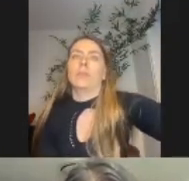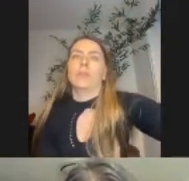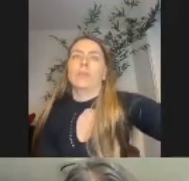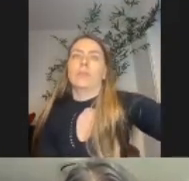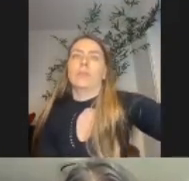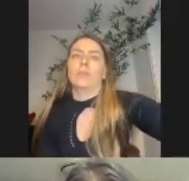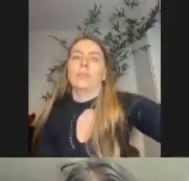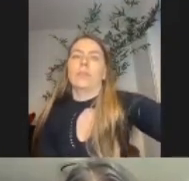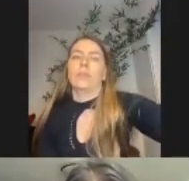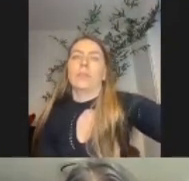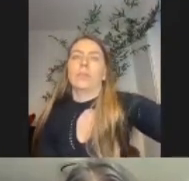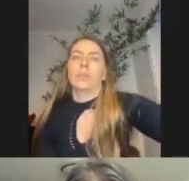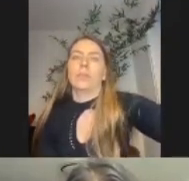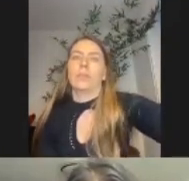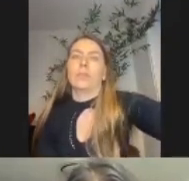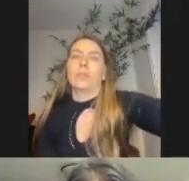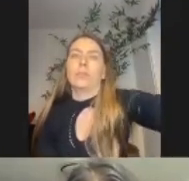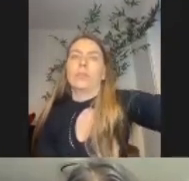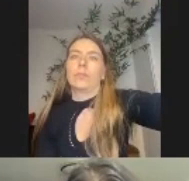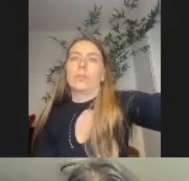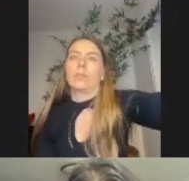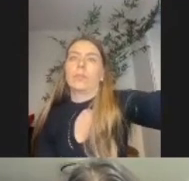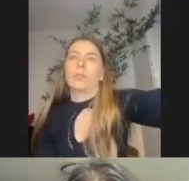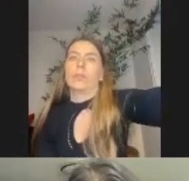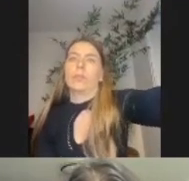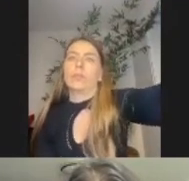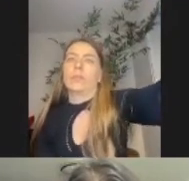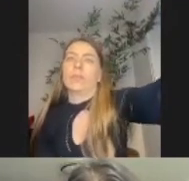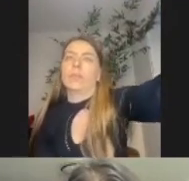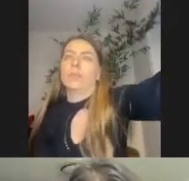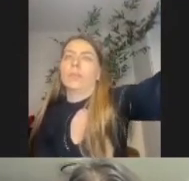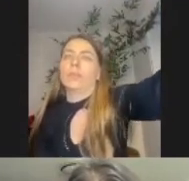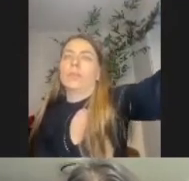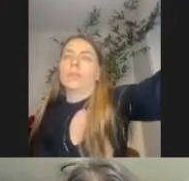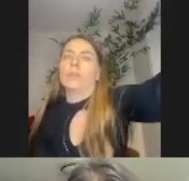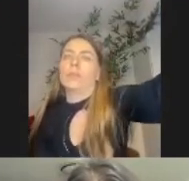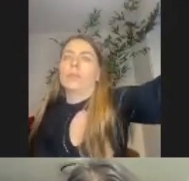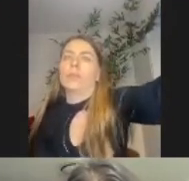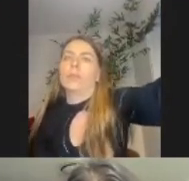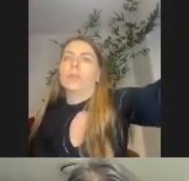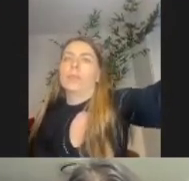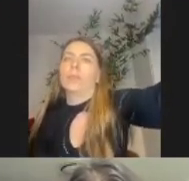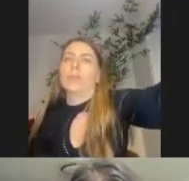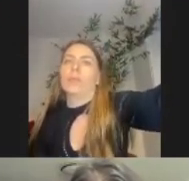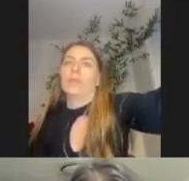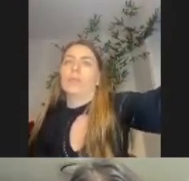leite de coco líquido, que você pode usar para bebidas, para outras coisas. Então, nas